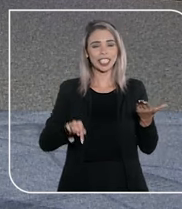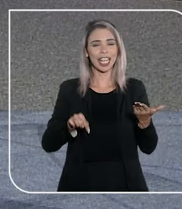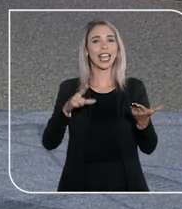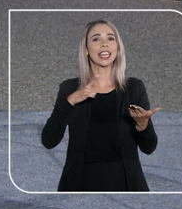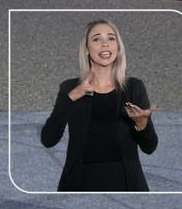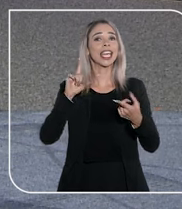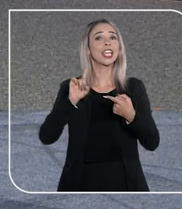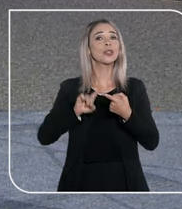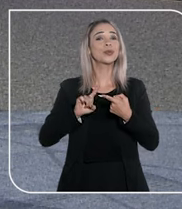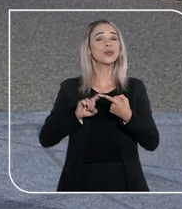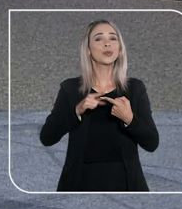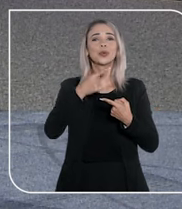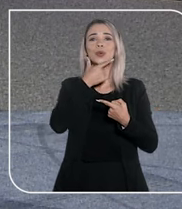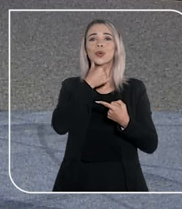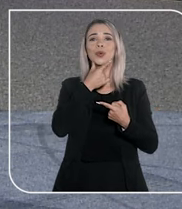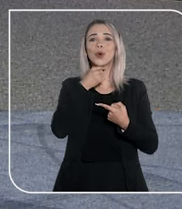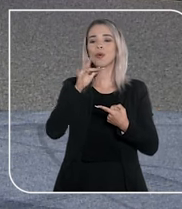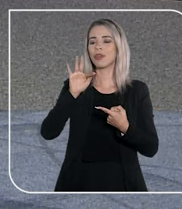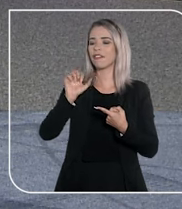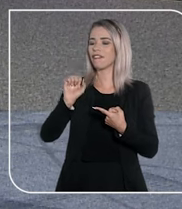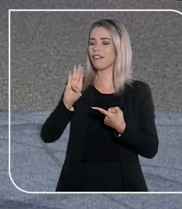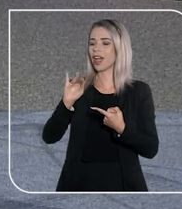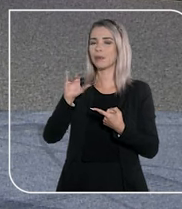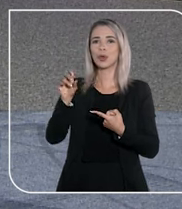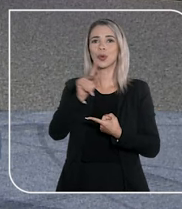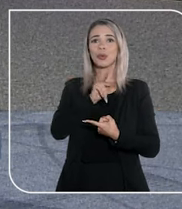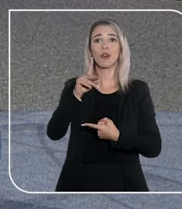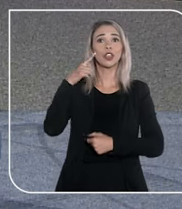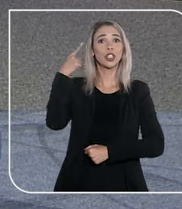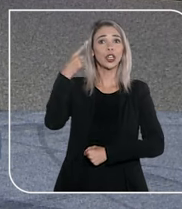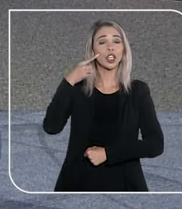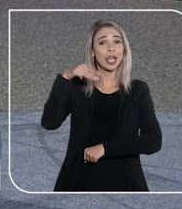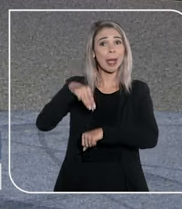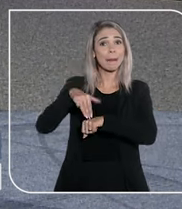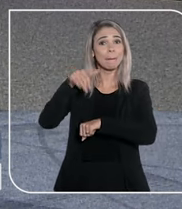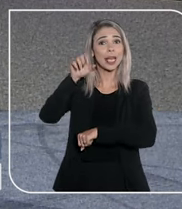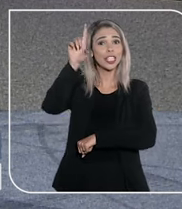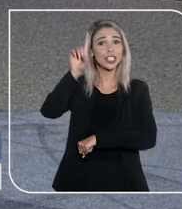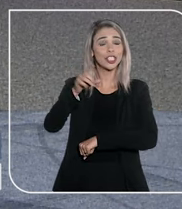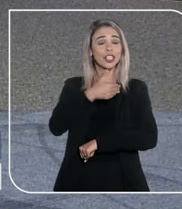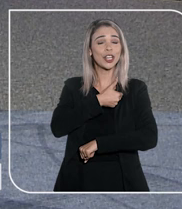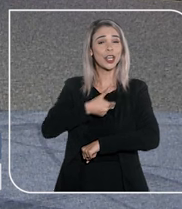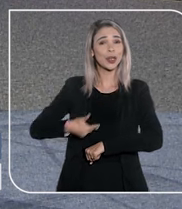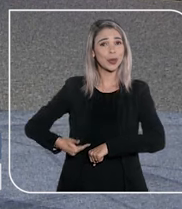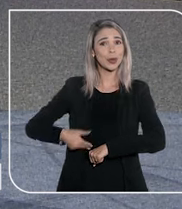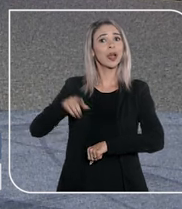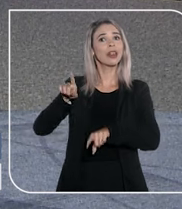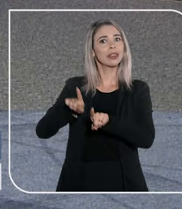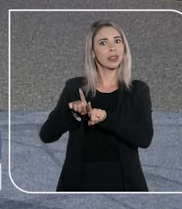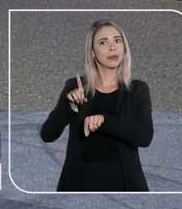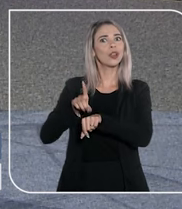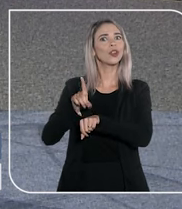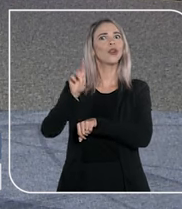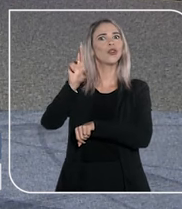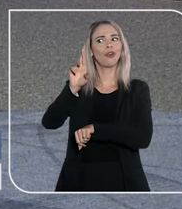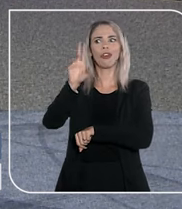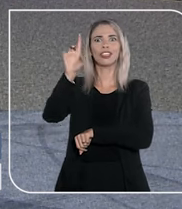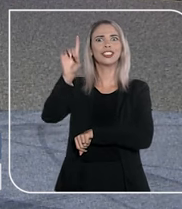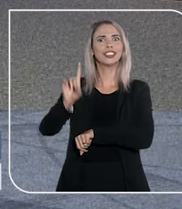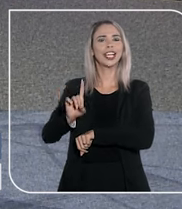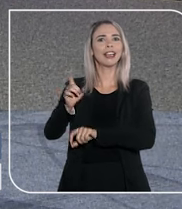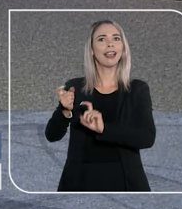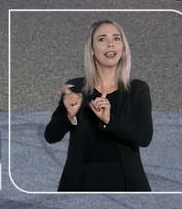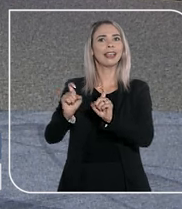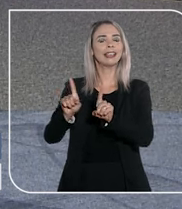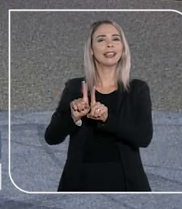vamos conversar com o Dr. Fábio Lins, que é professor advogado, mestre em Direito Público, doutor em Direito Administrativo e